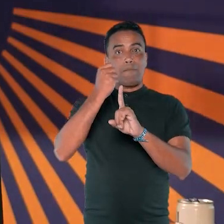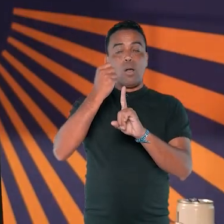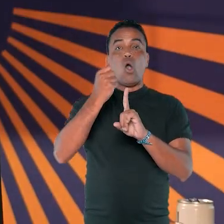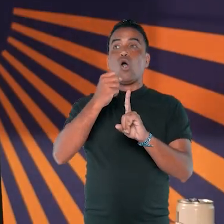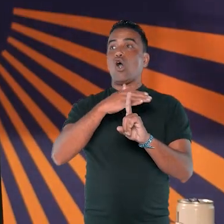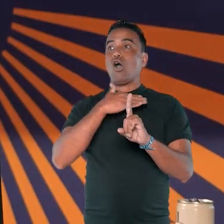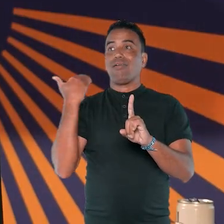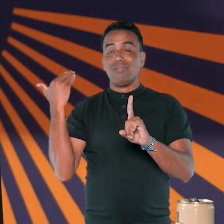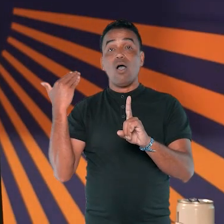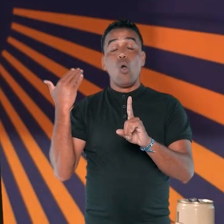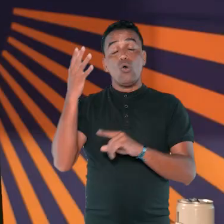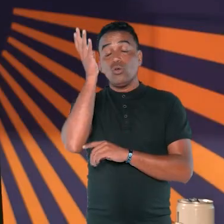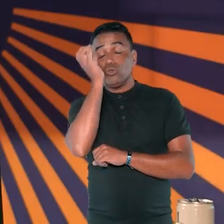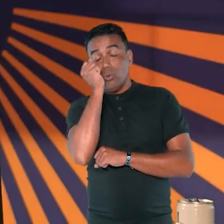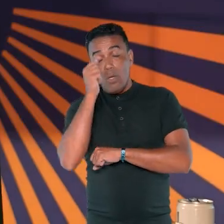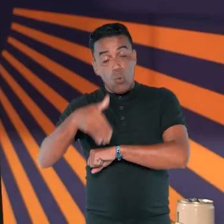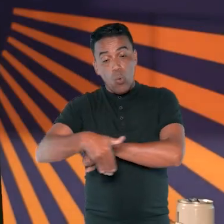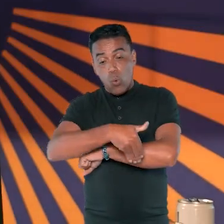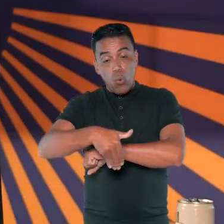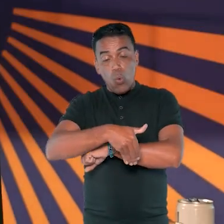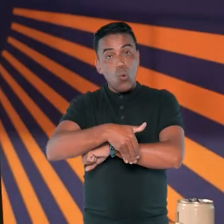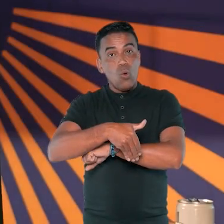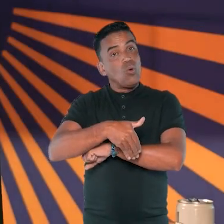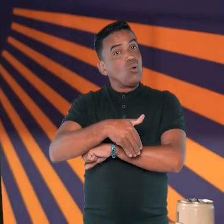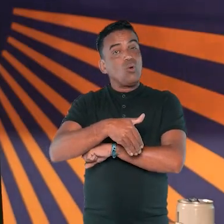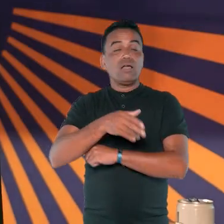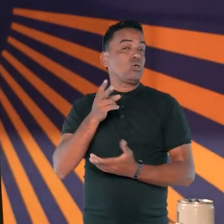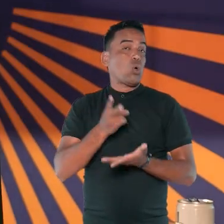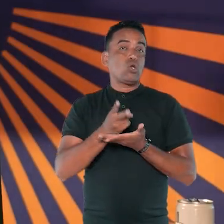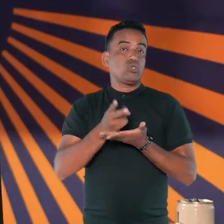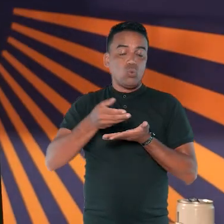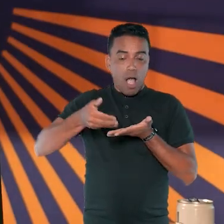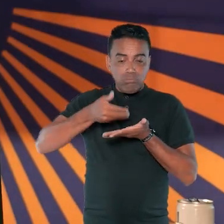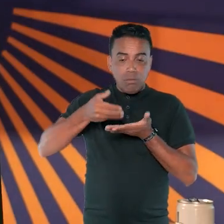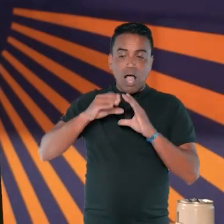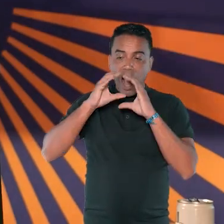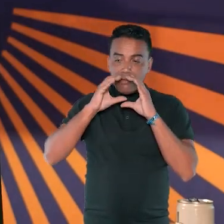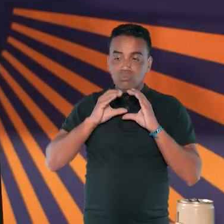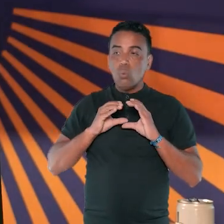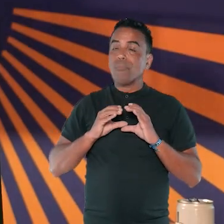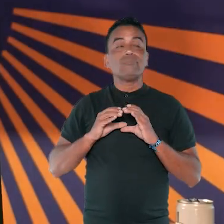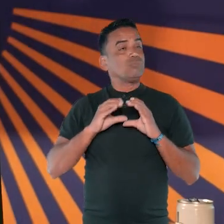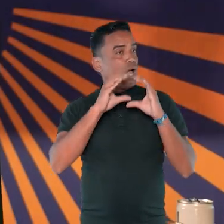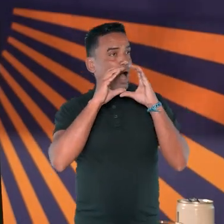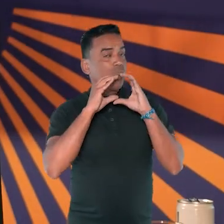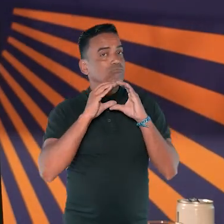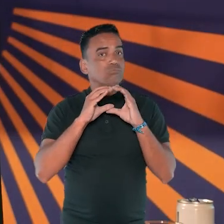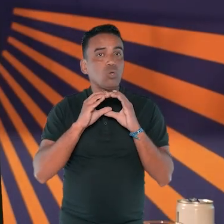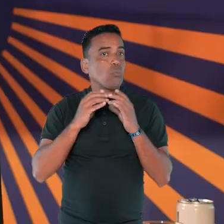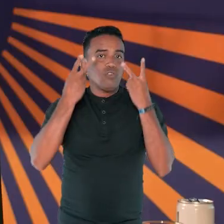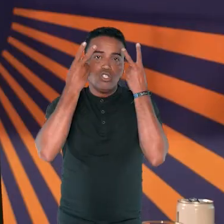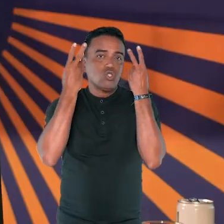na rua e continua comendo os seus sanduíches, olhando aquilo como se ele